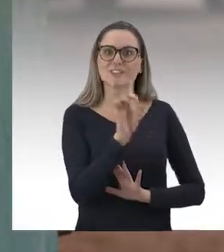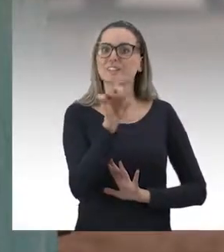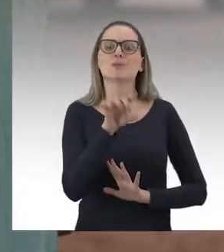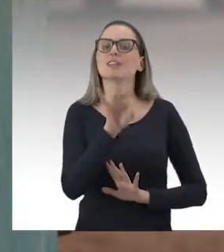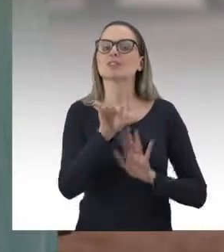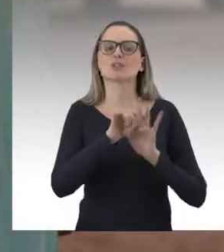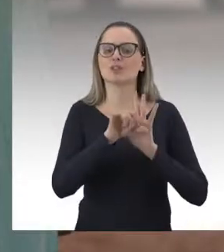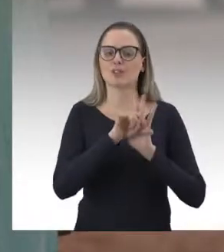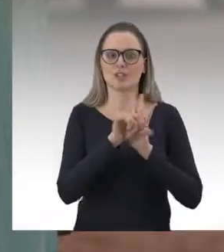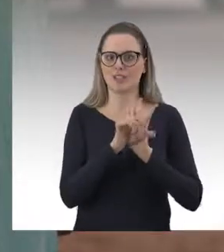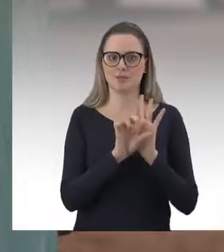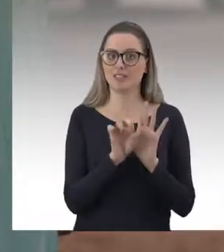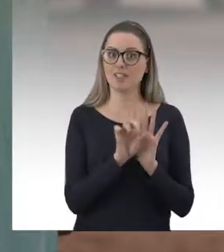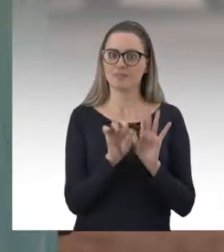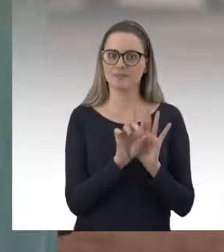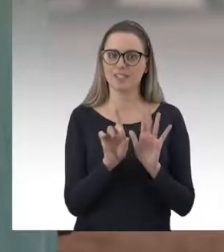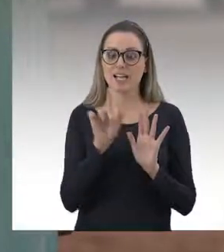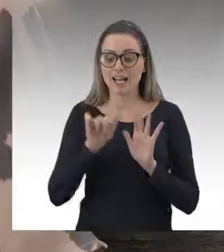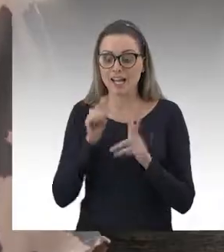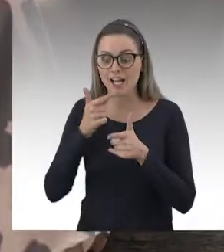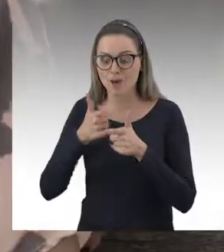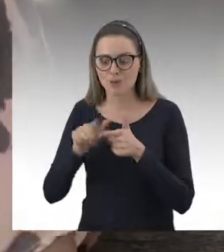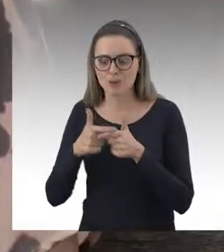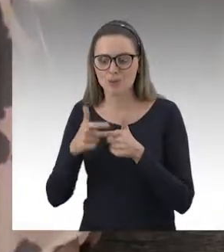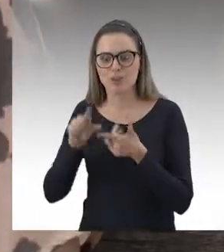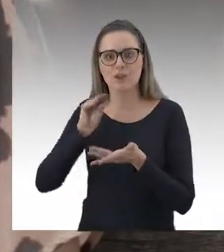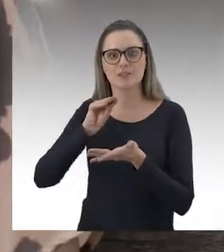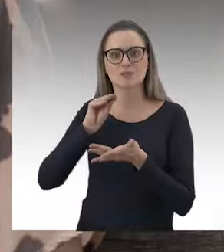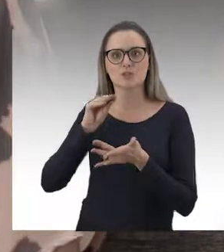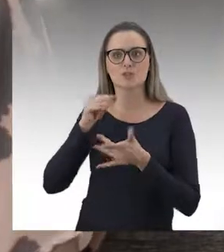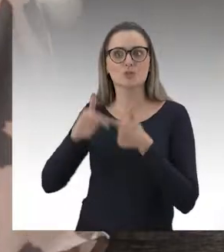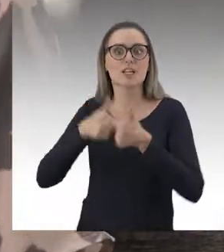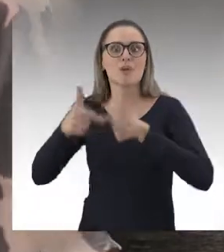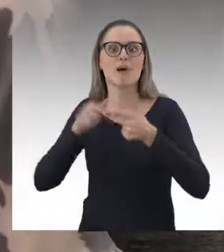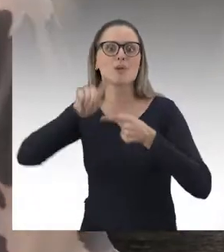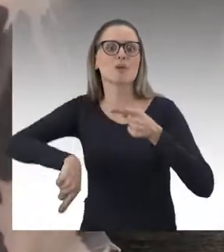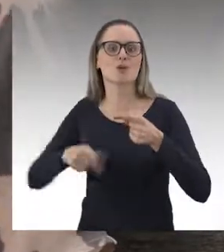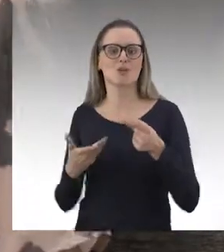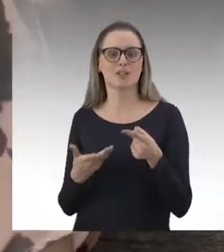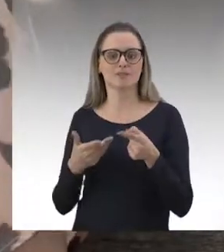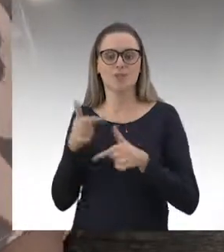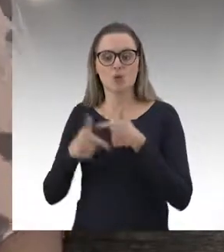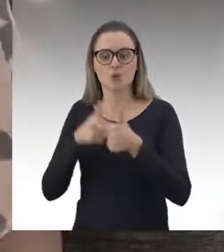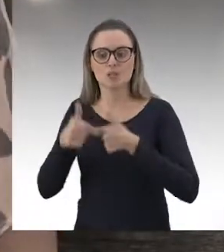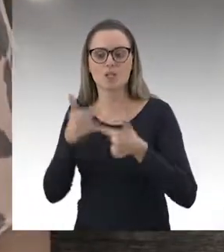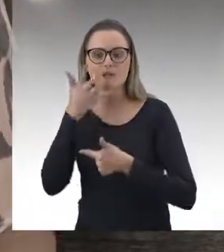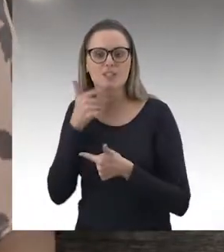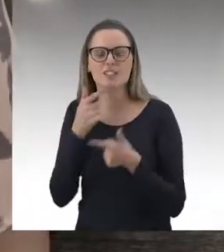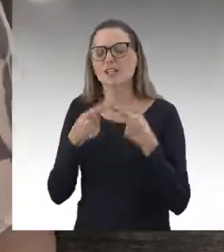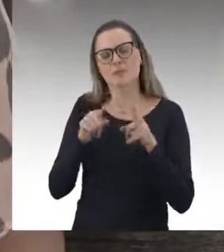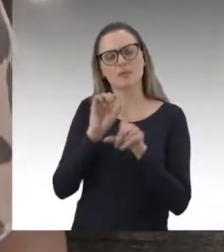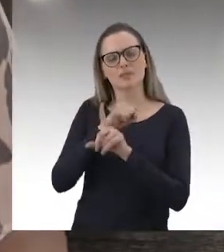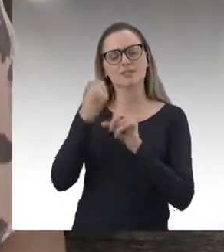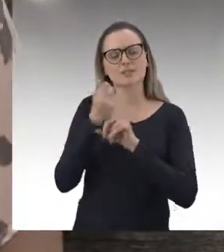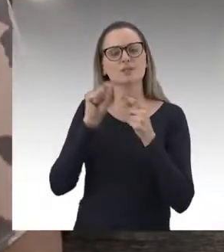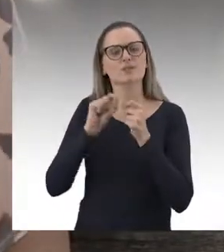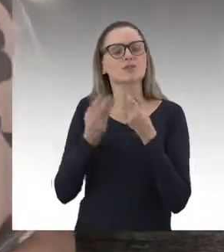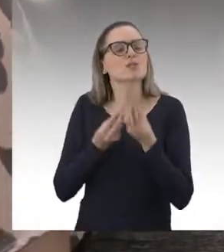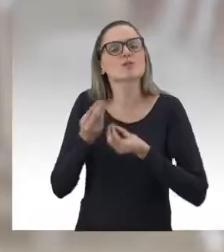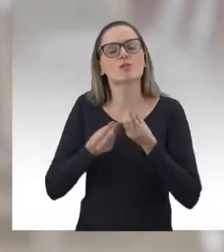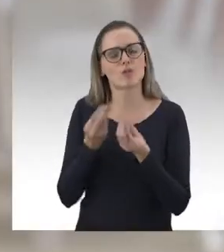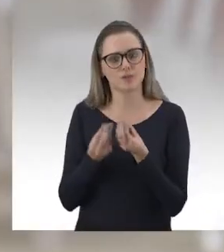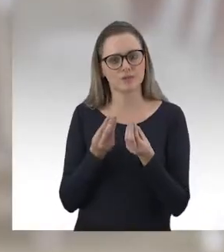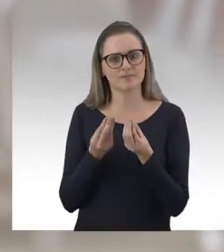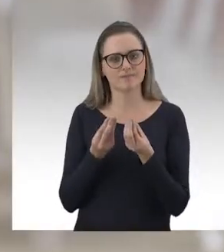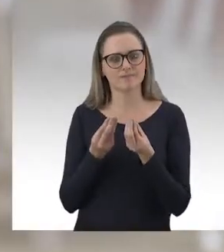ou infracional, não. É um problema de trabalho proibido, uma das piores formas de trabalho infantil. Mas a sociedade reluta em enxergar sobre